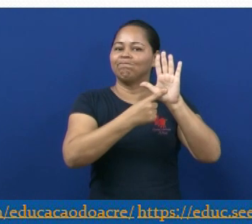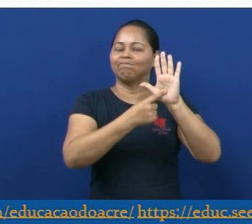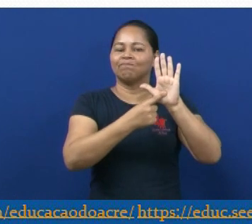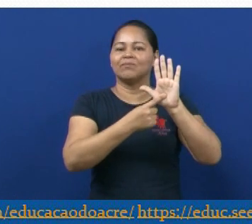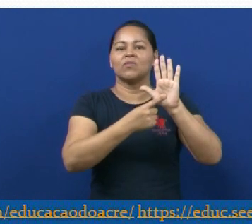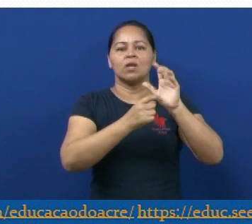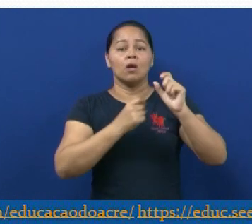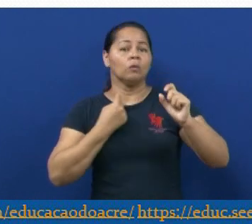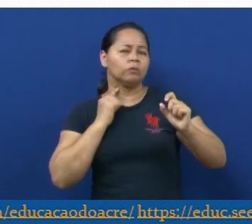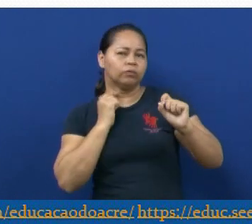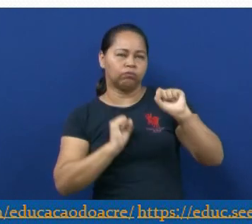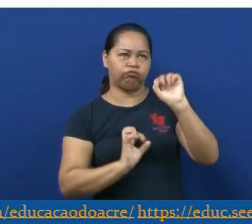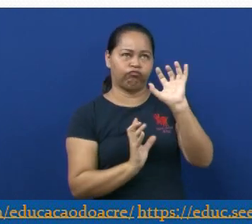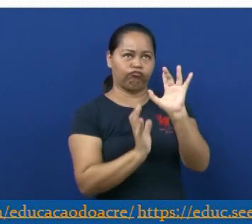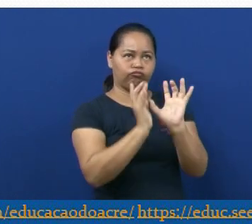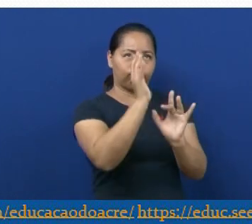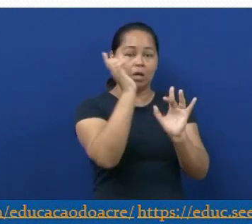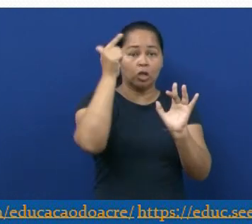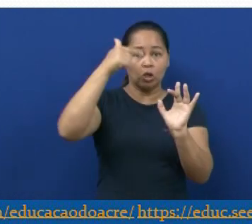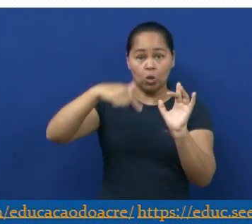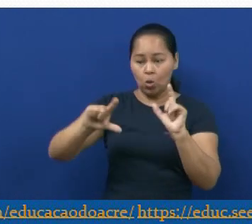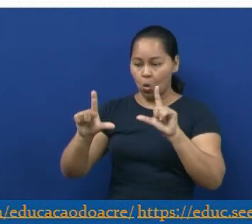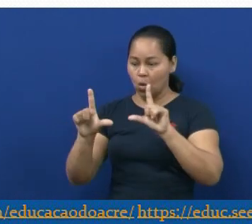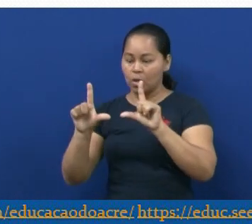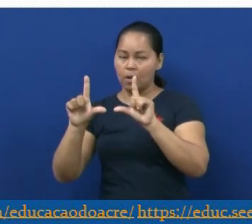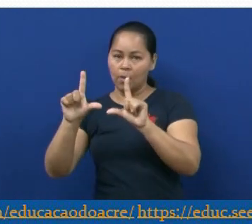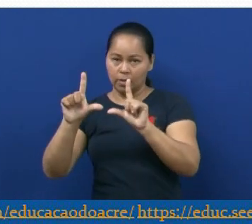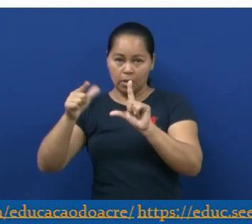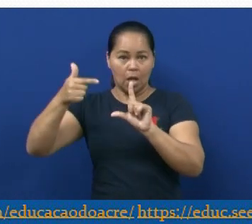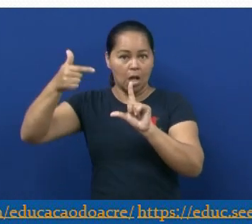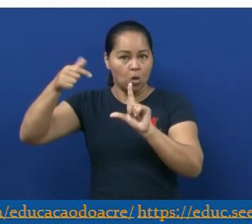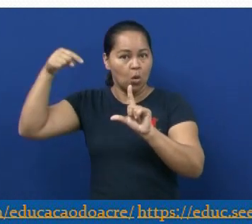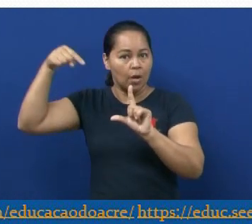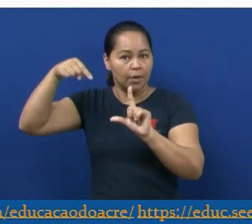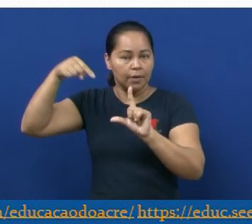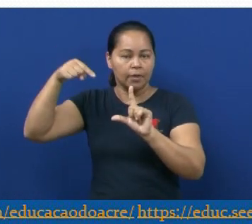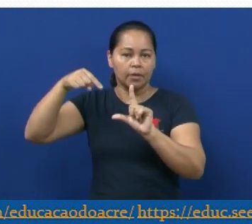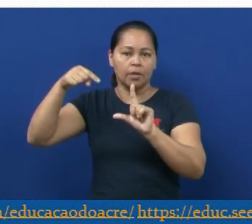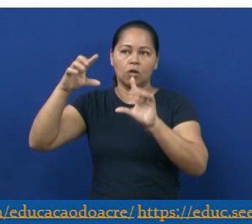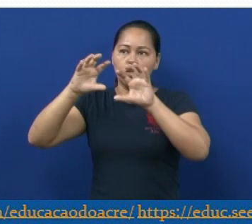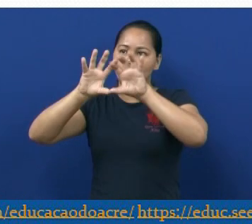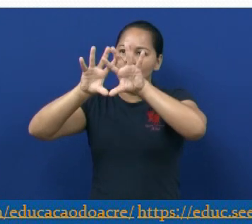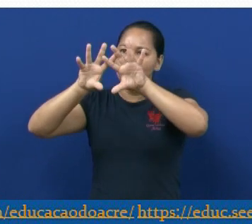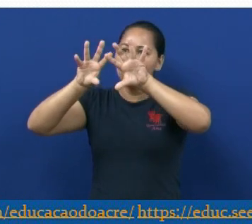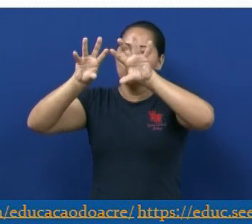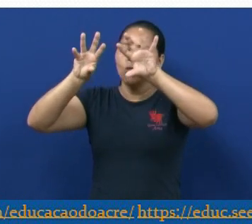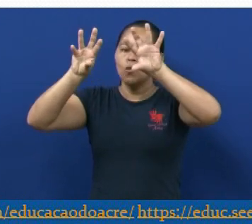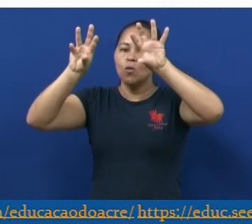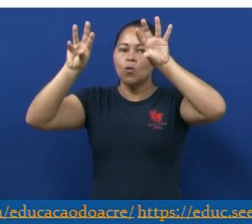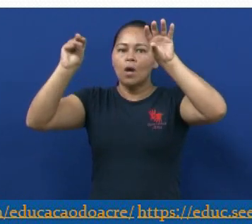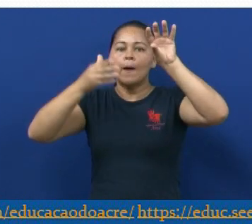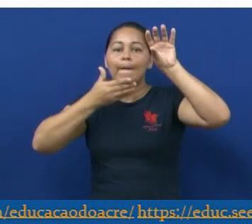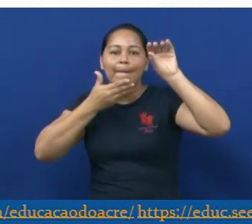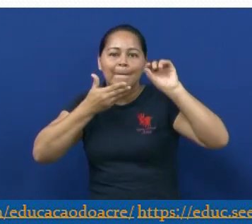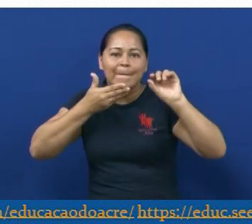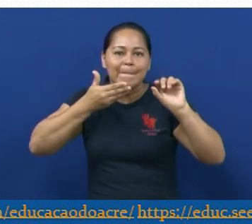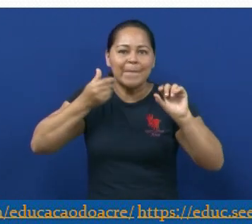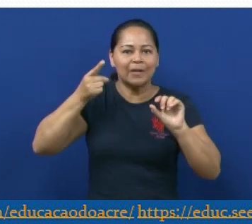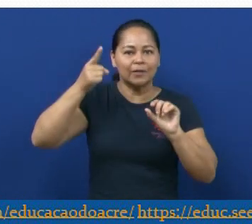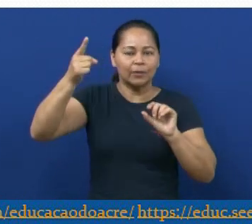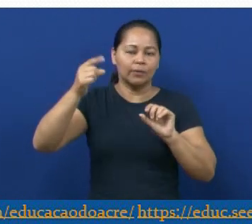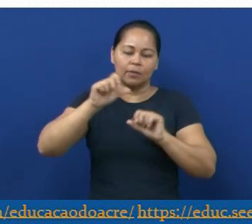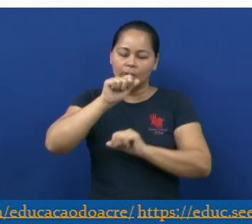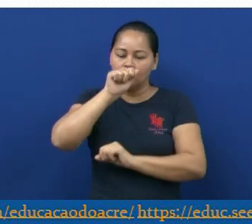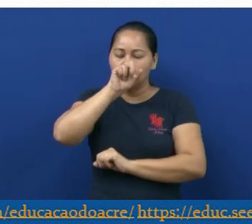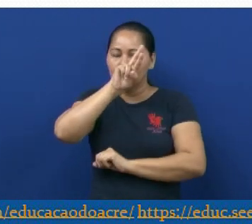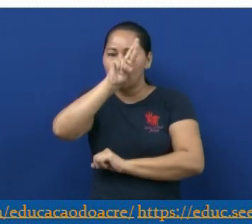de poluição. Já na outra imagem, observamos que essas imagens escuras já diminuíram. Isso mostra que a poluição do